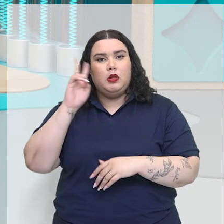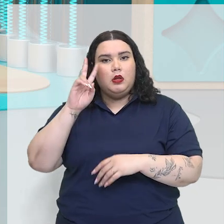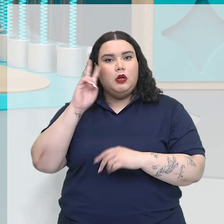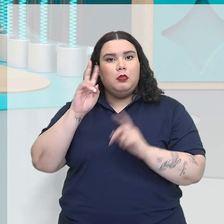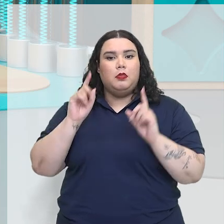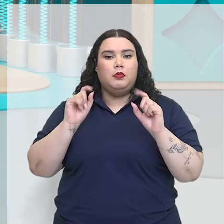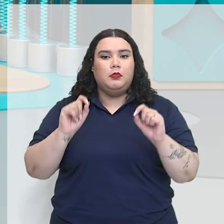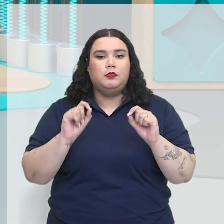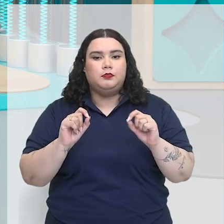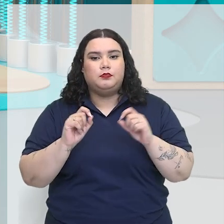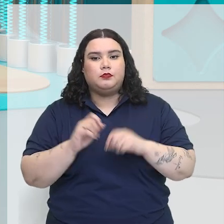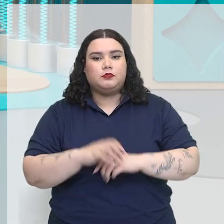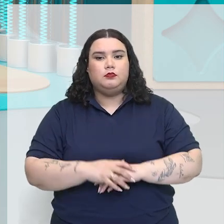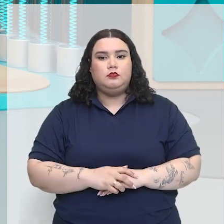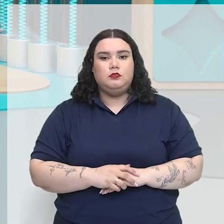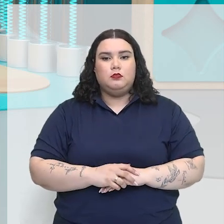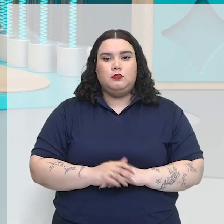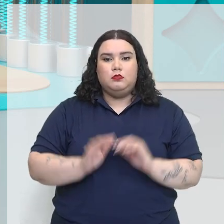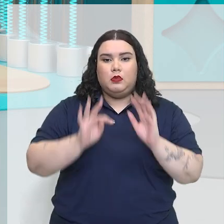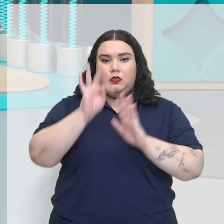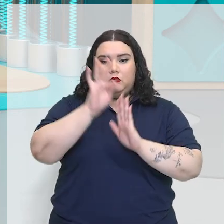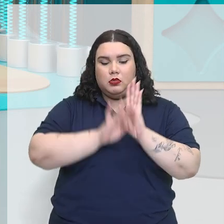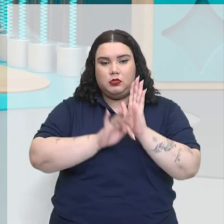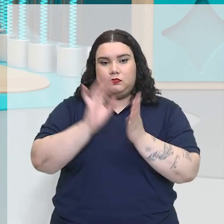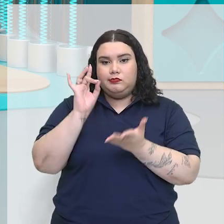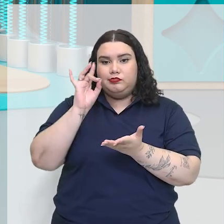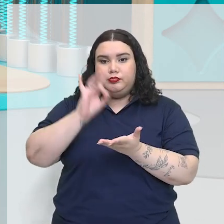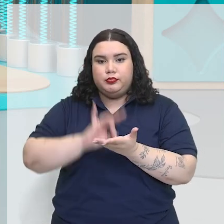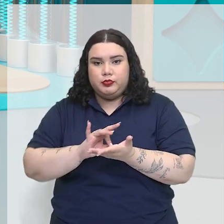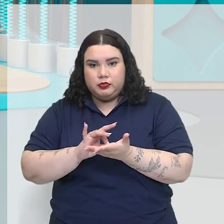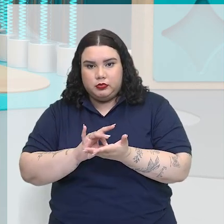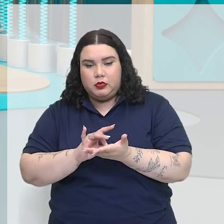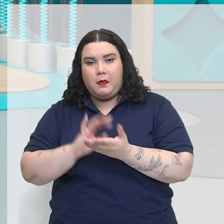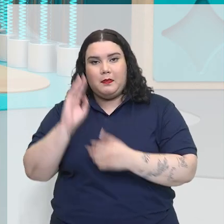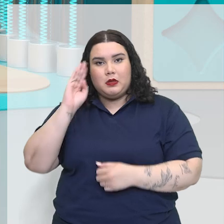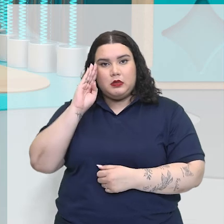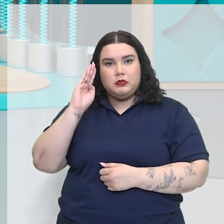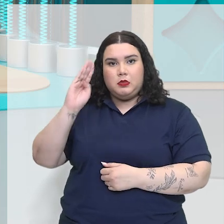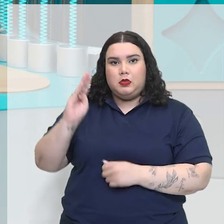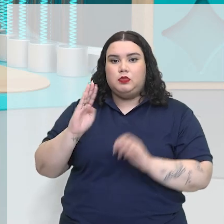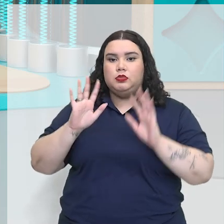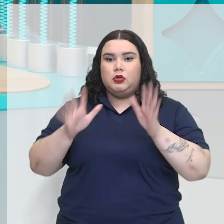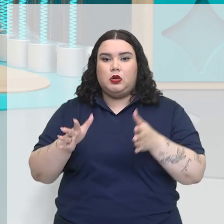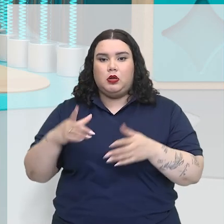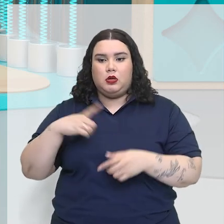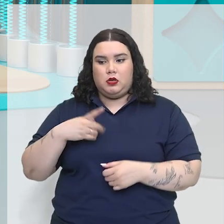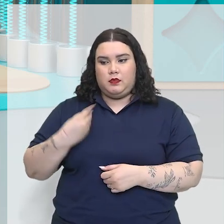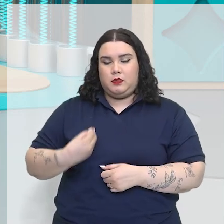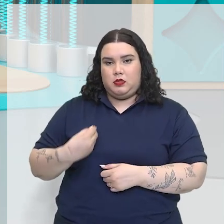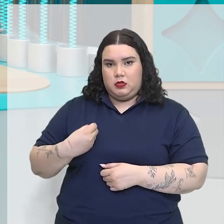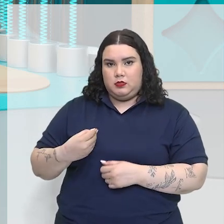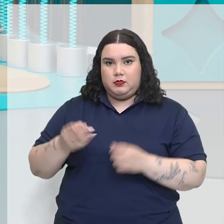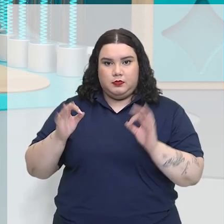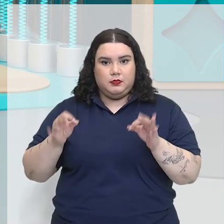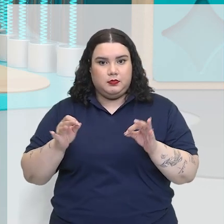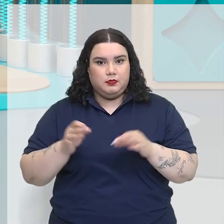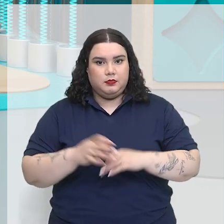que o texto original, o texto principal, ele já existiu, ele já